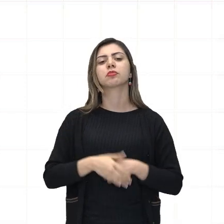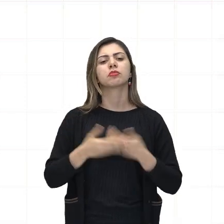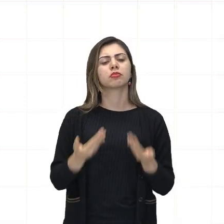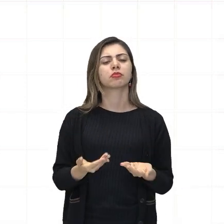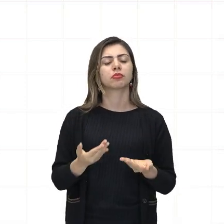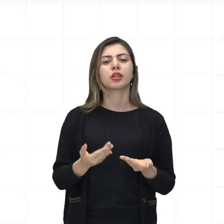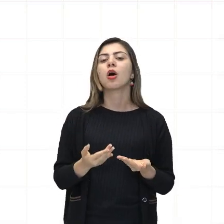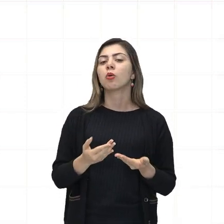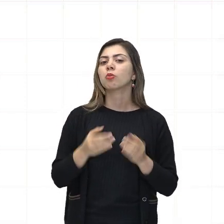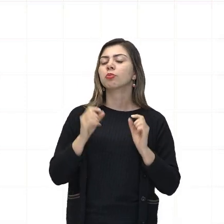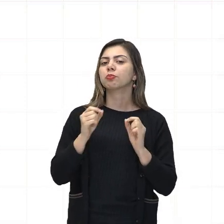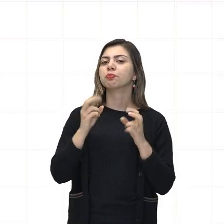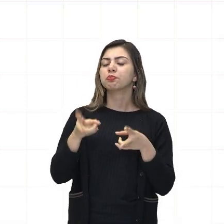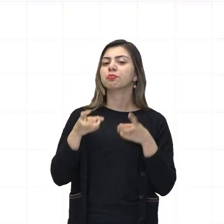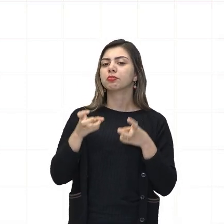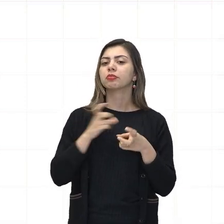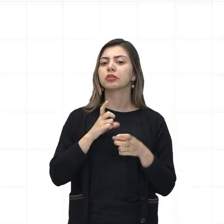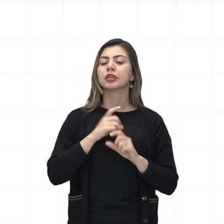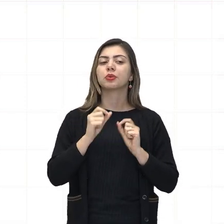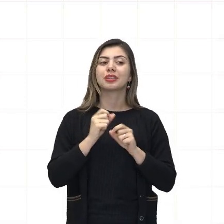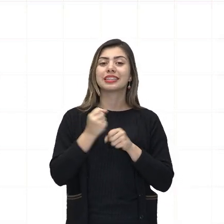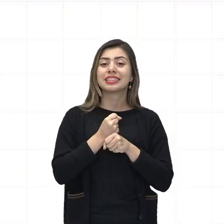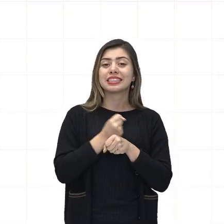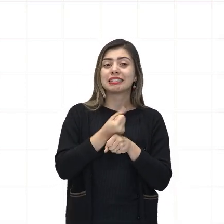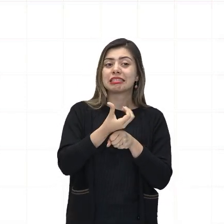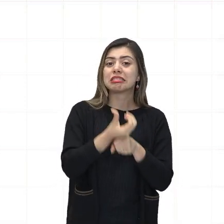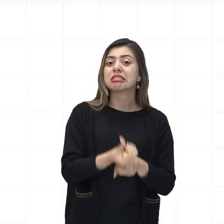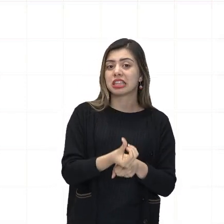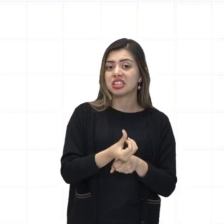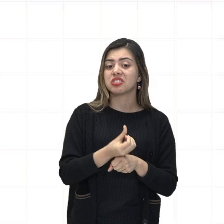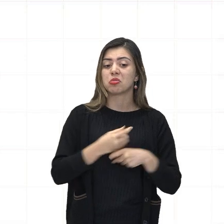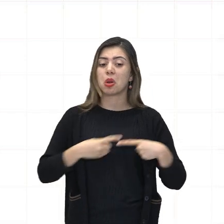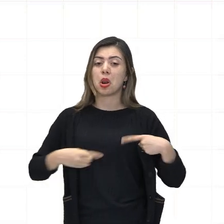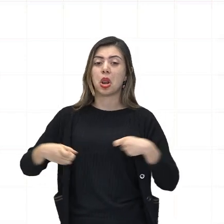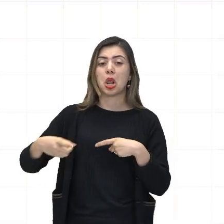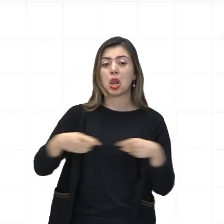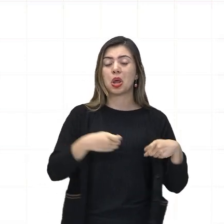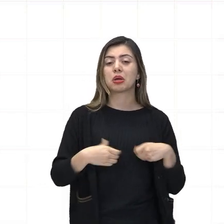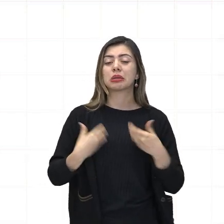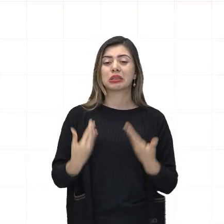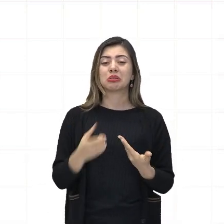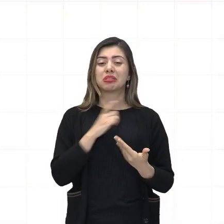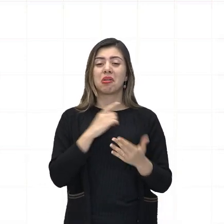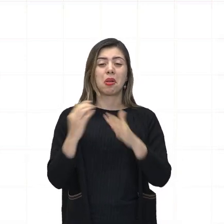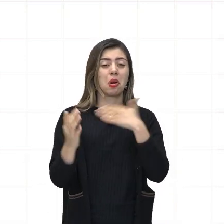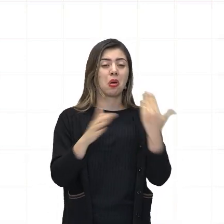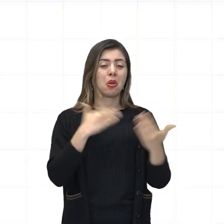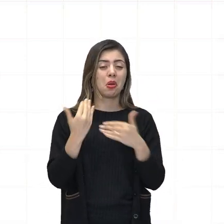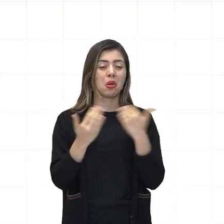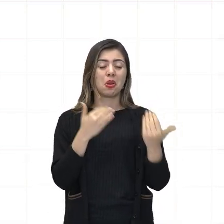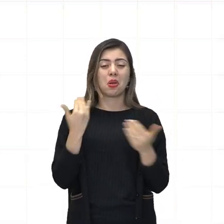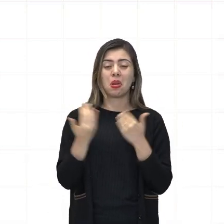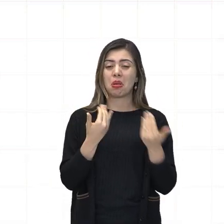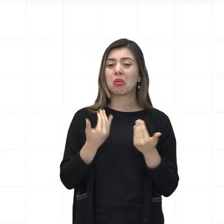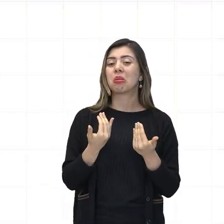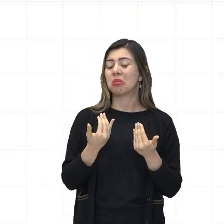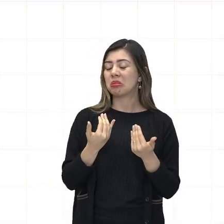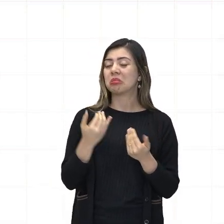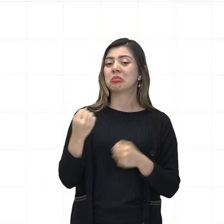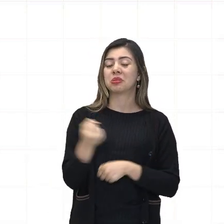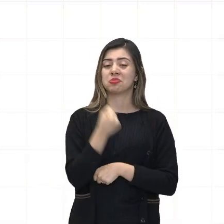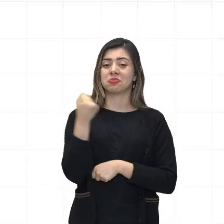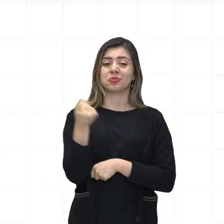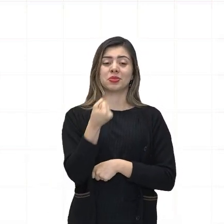1870, gente, portanto, pouco mais de 6 anos de conflito, foi um conflito mais sangrento e devastador, foi um dos conflitos mais